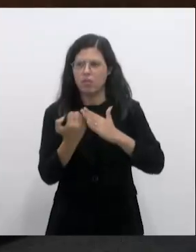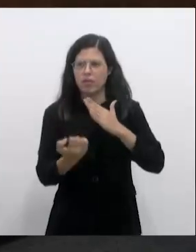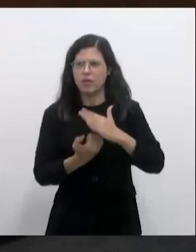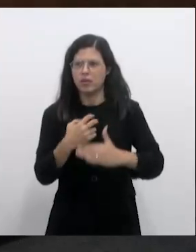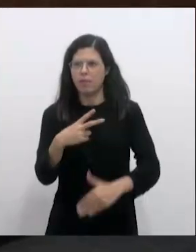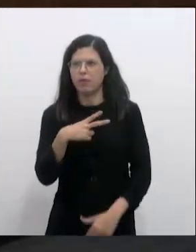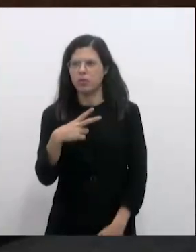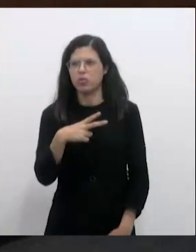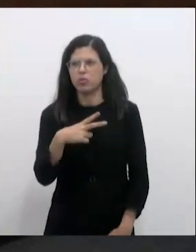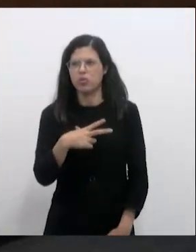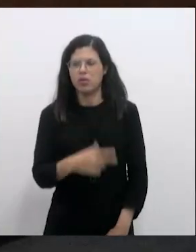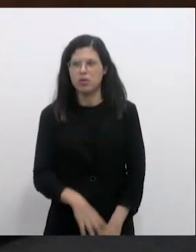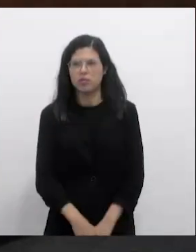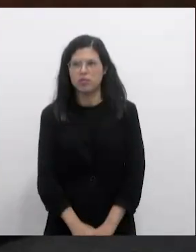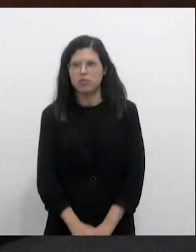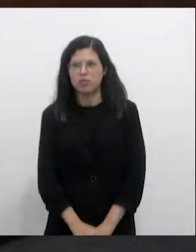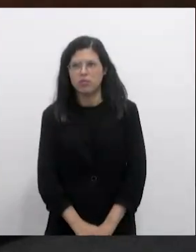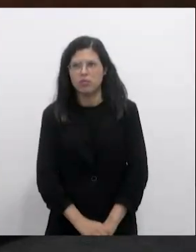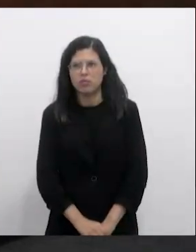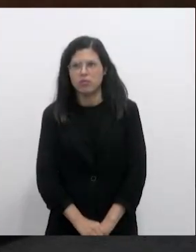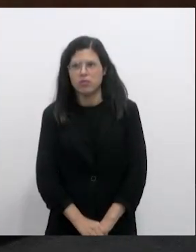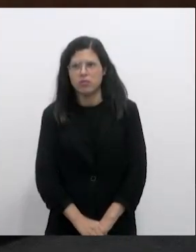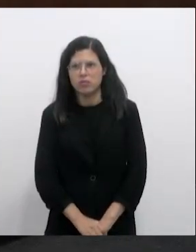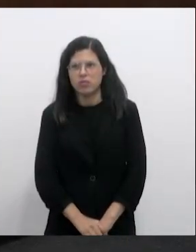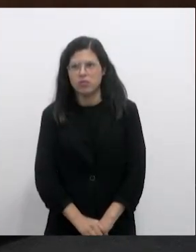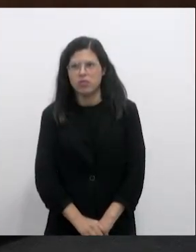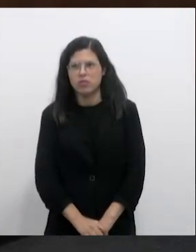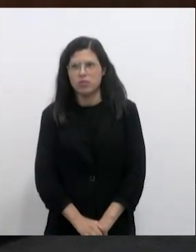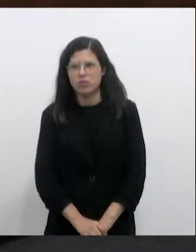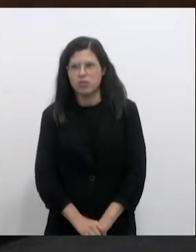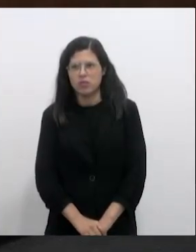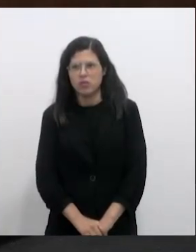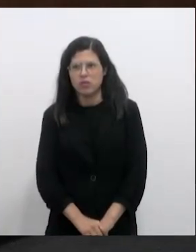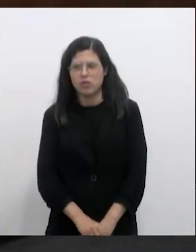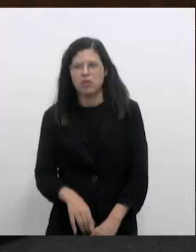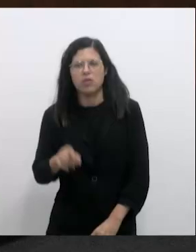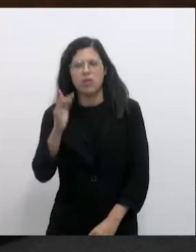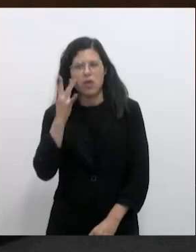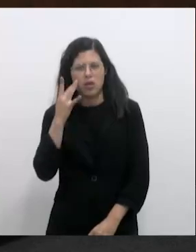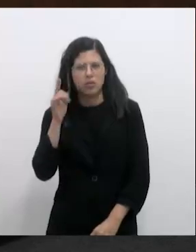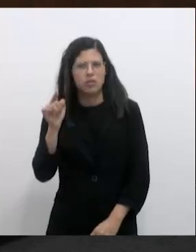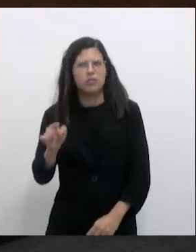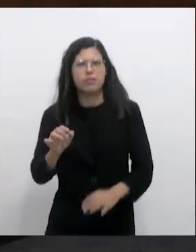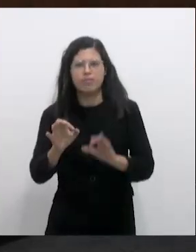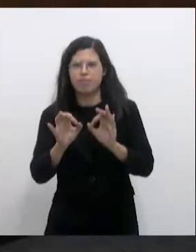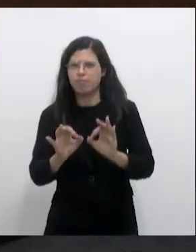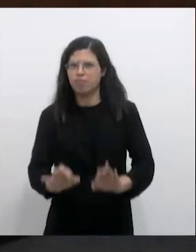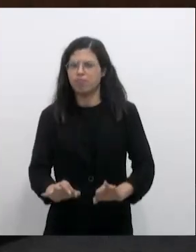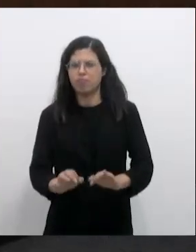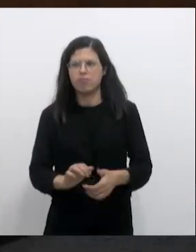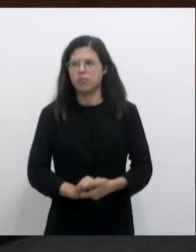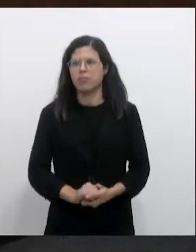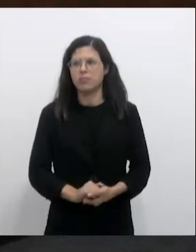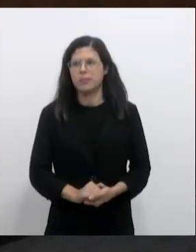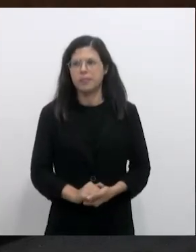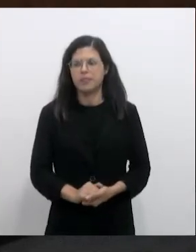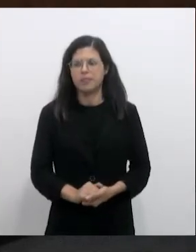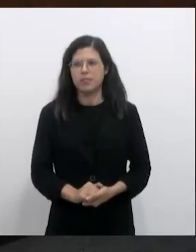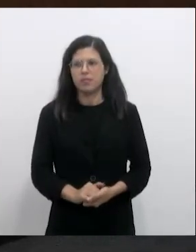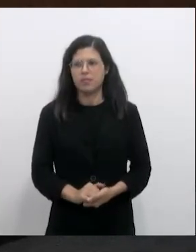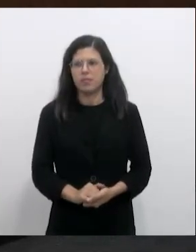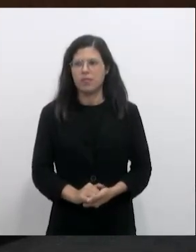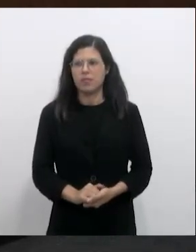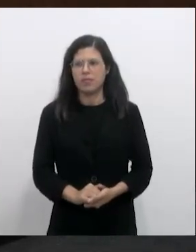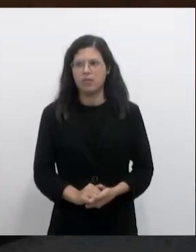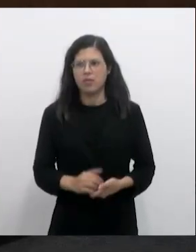privada. Eu acho que Vossa Excelência foi efetivamente muito feliz e eu